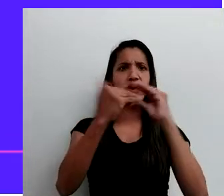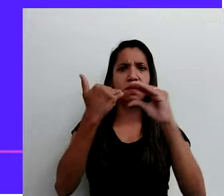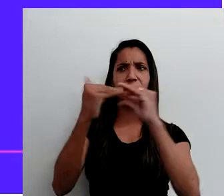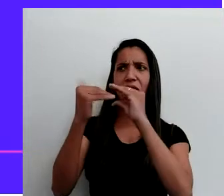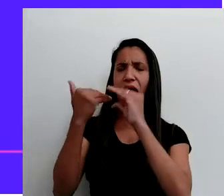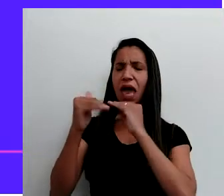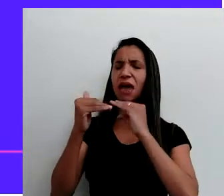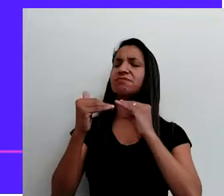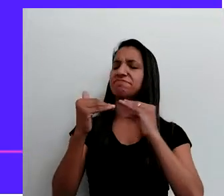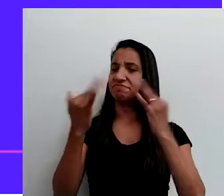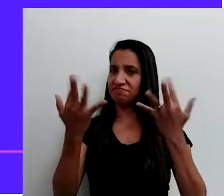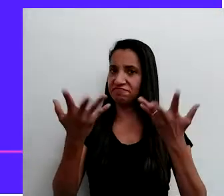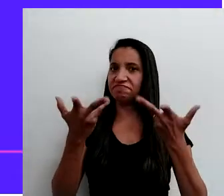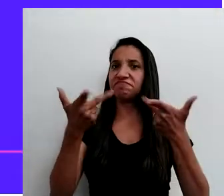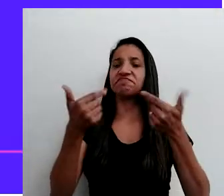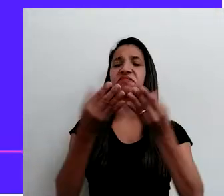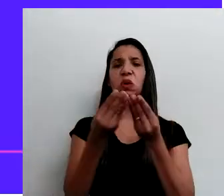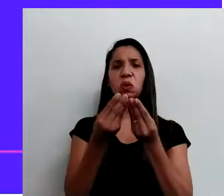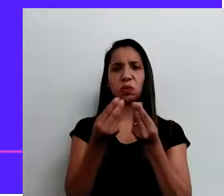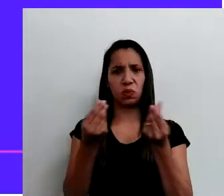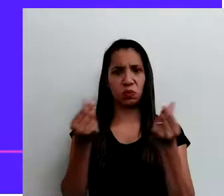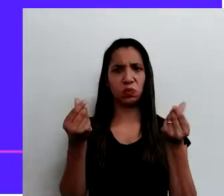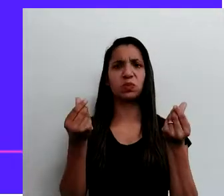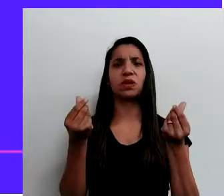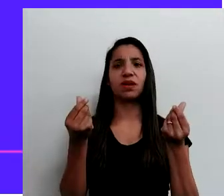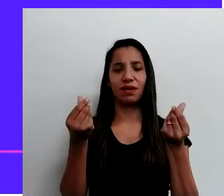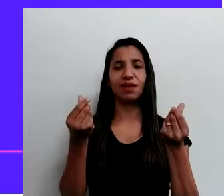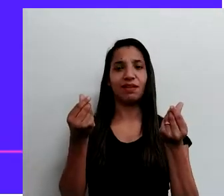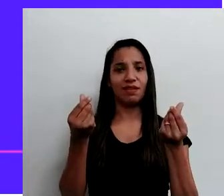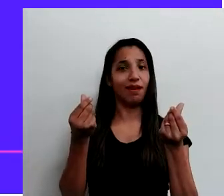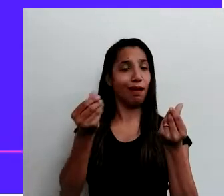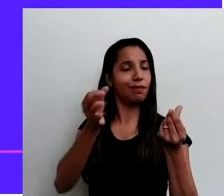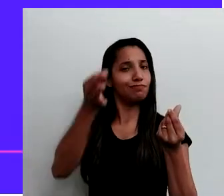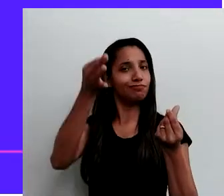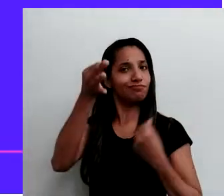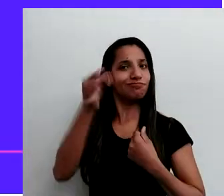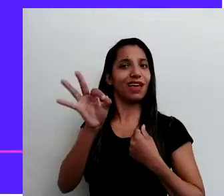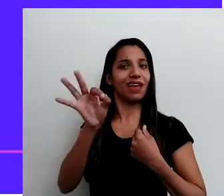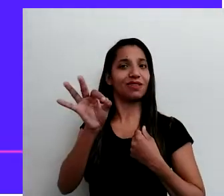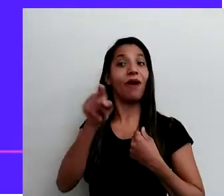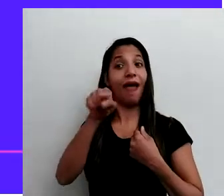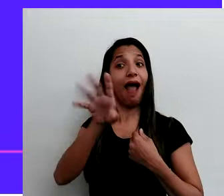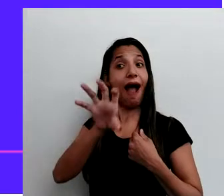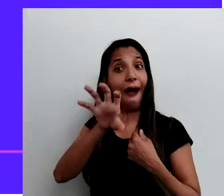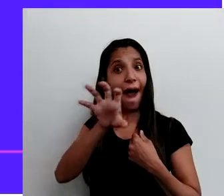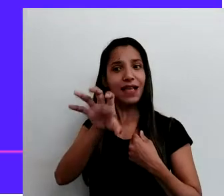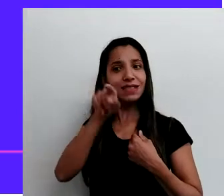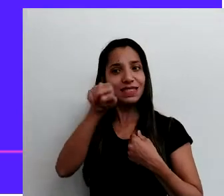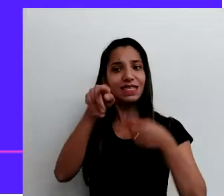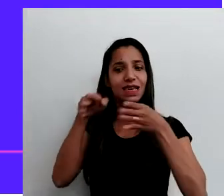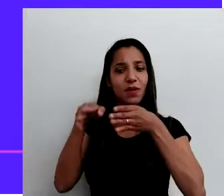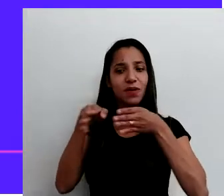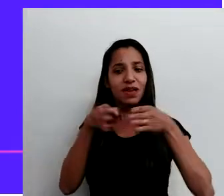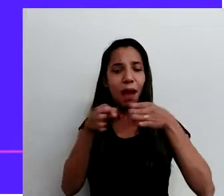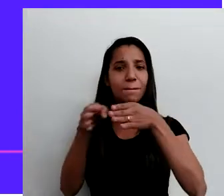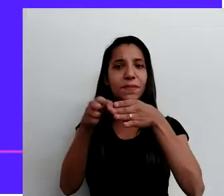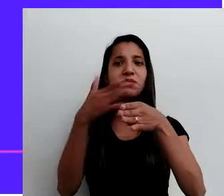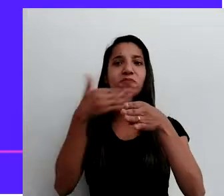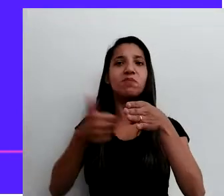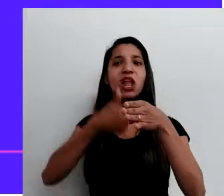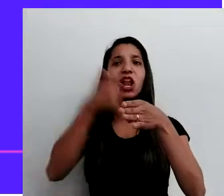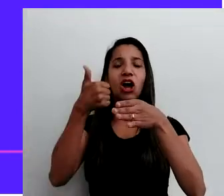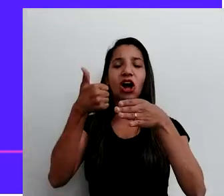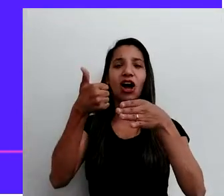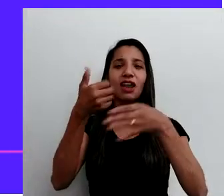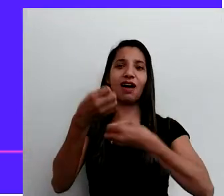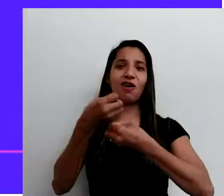inclusive, isso é por aí que a gente melhora a qualidade da notícia, já entrando até um pouco,